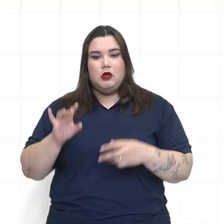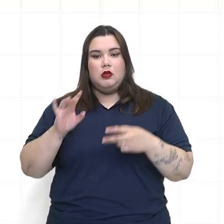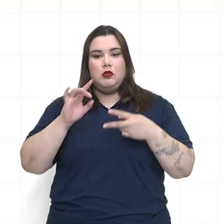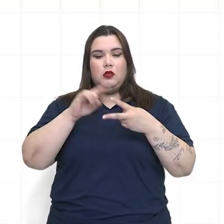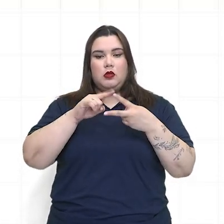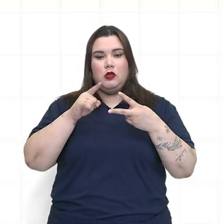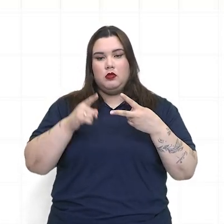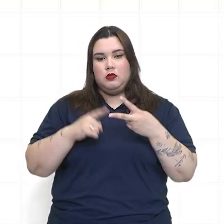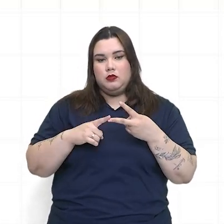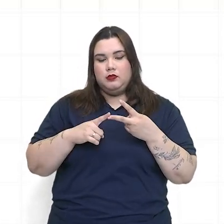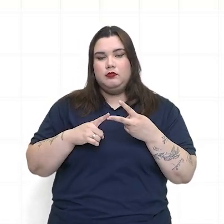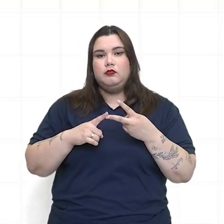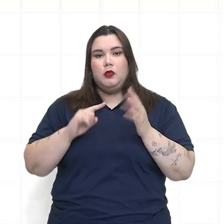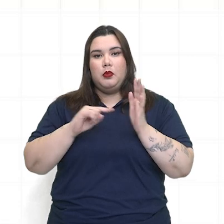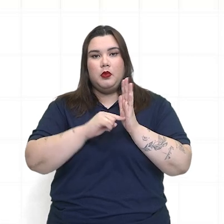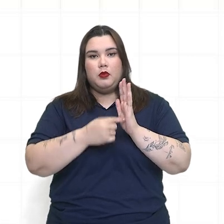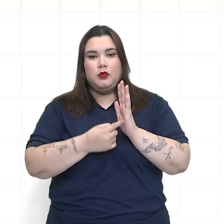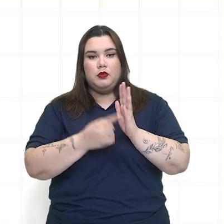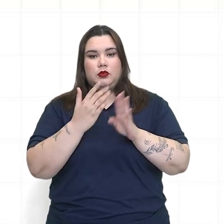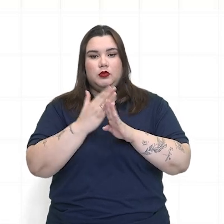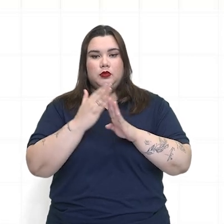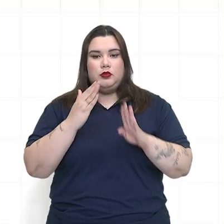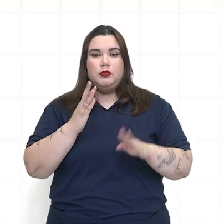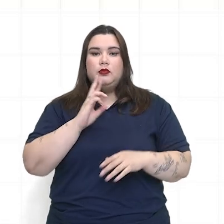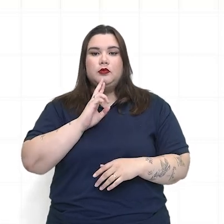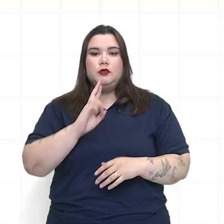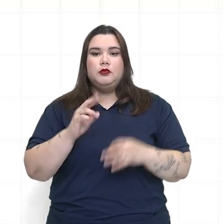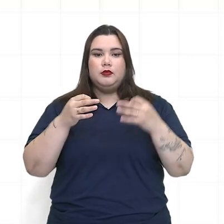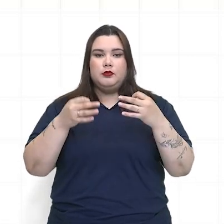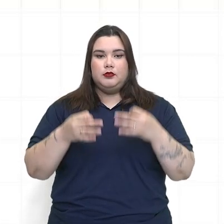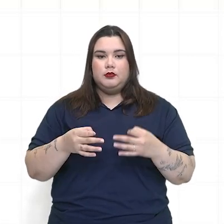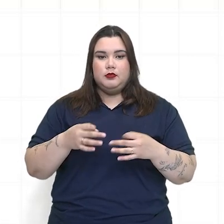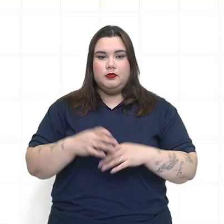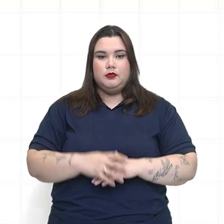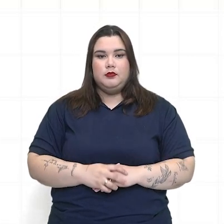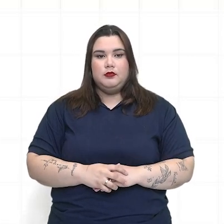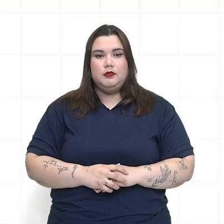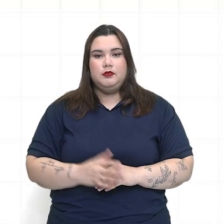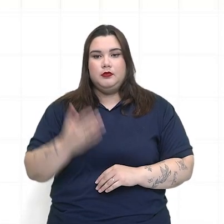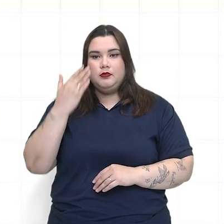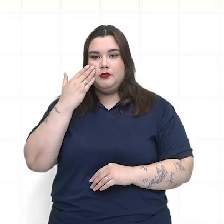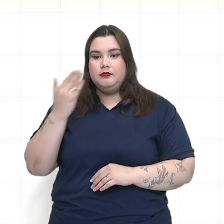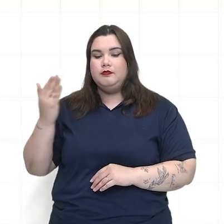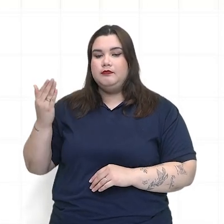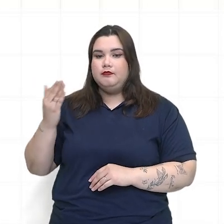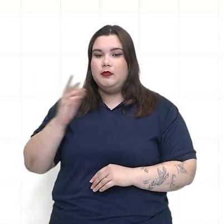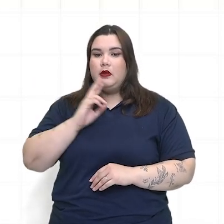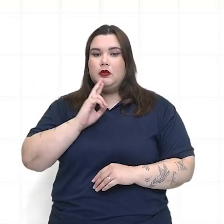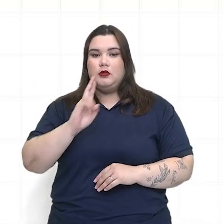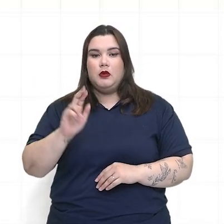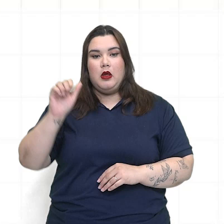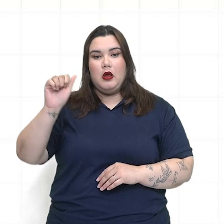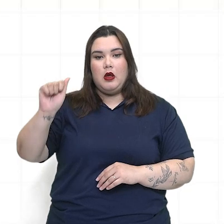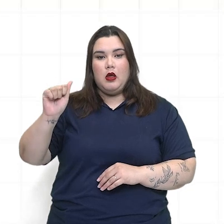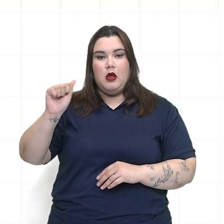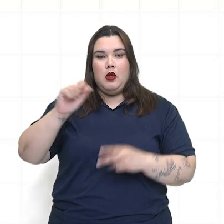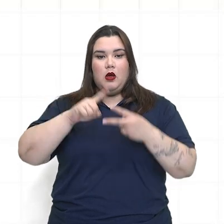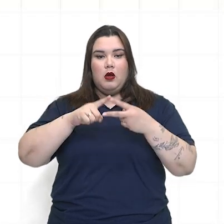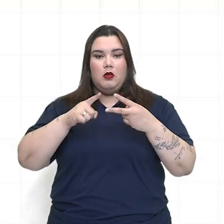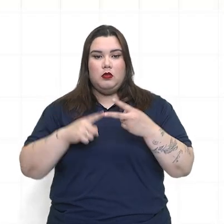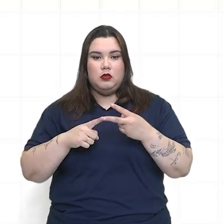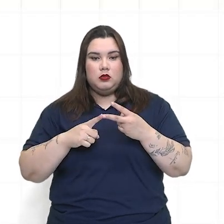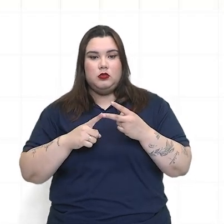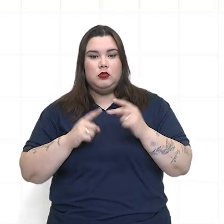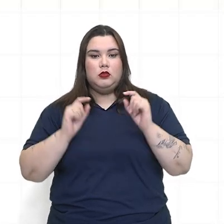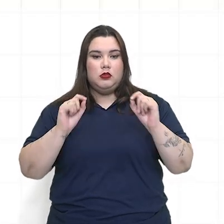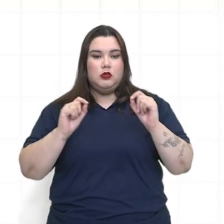dos vértices e a gente obtém a medida dos ângulos. Olha só, no item A, a gente consegue